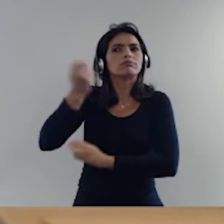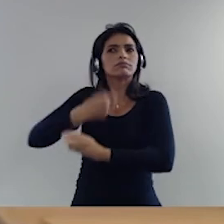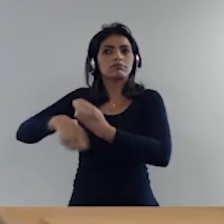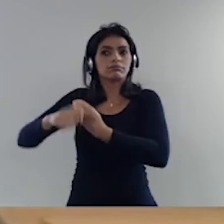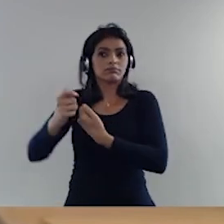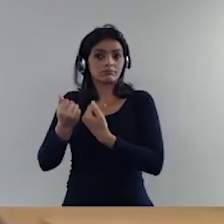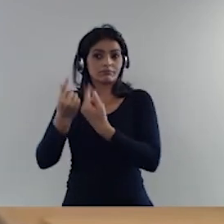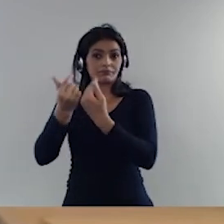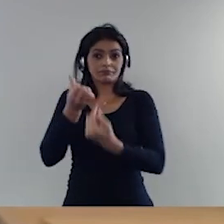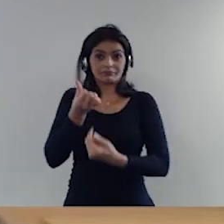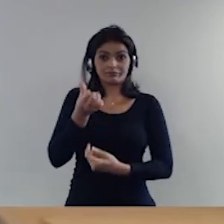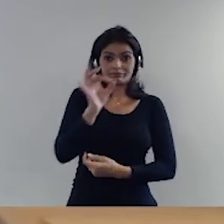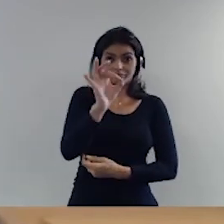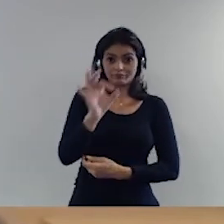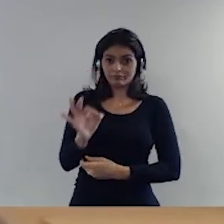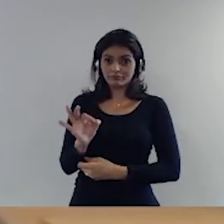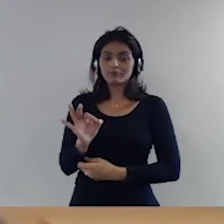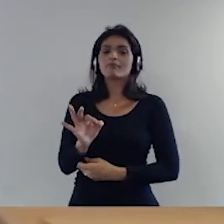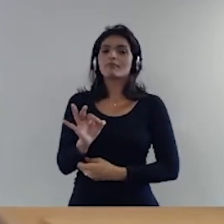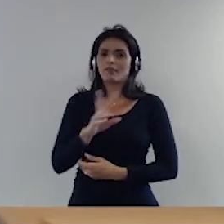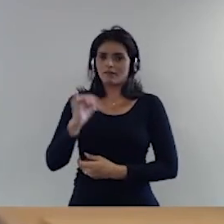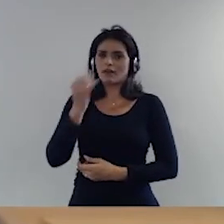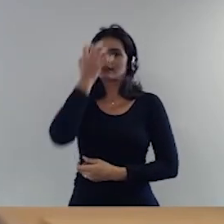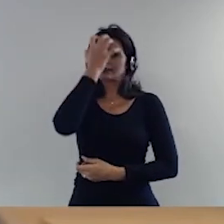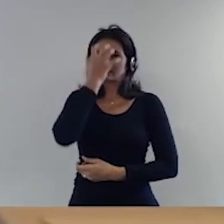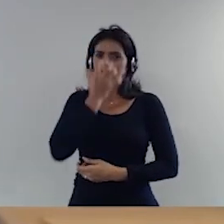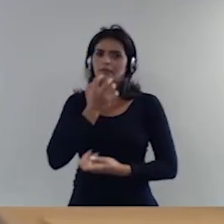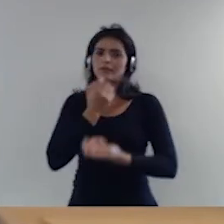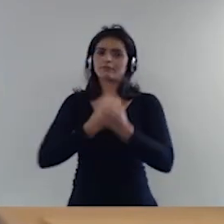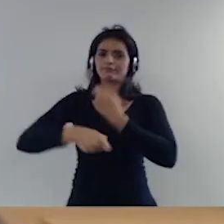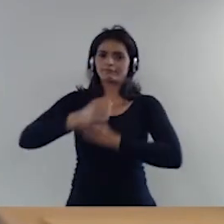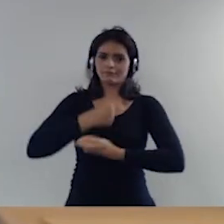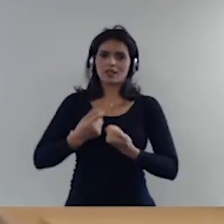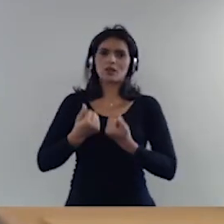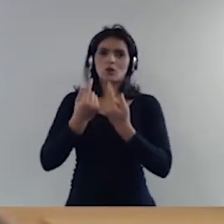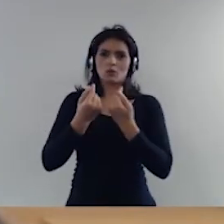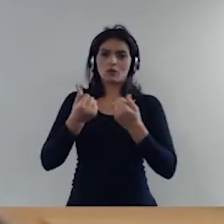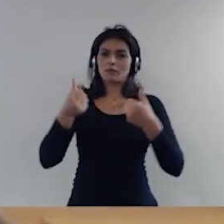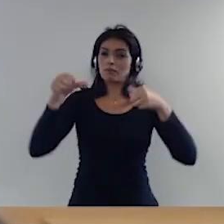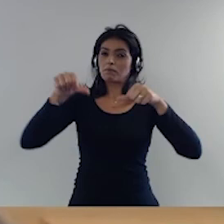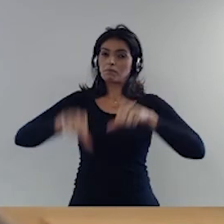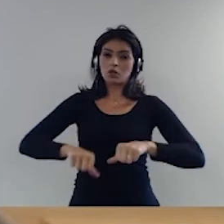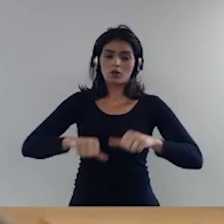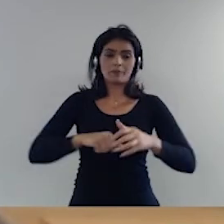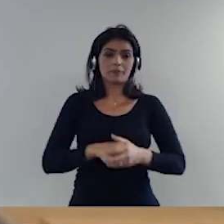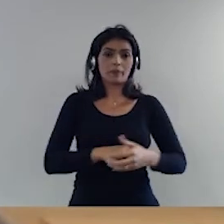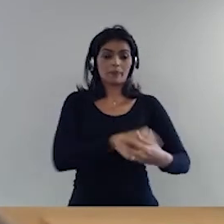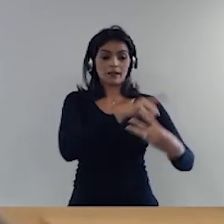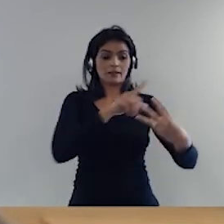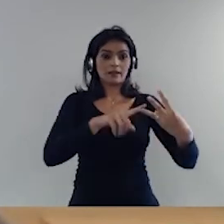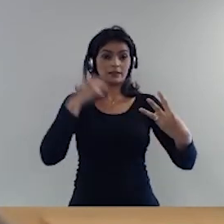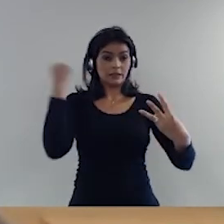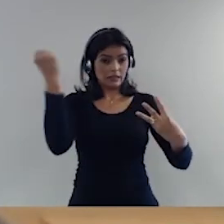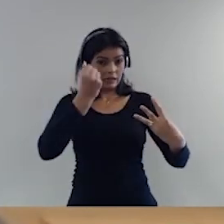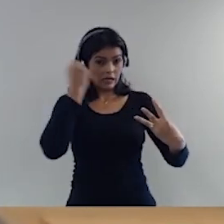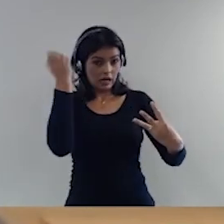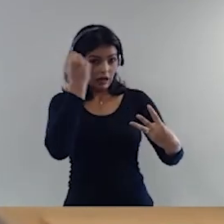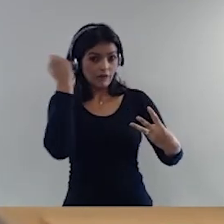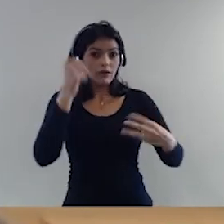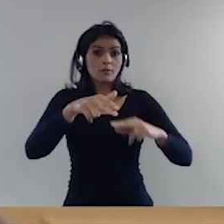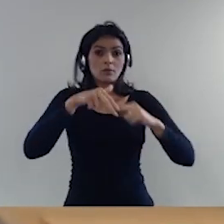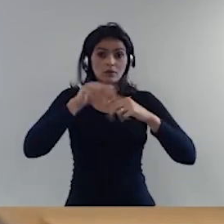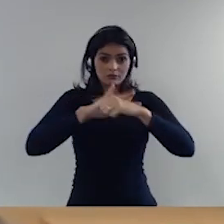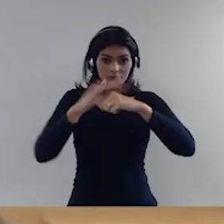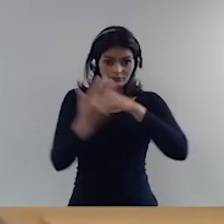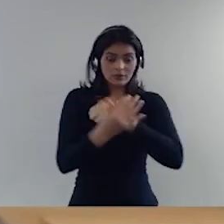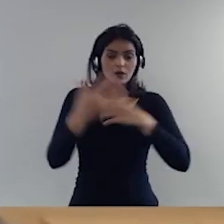agravando as circunstâncias econômicas em que nós já vínhamos. A terceira e grave dimensão da crise é